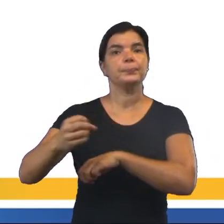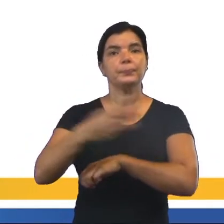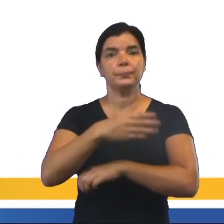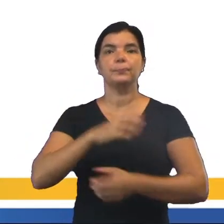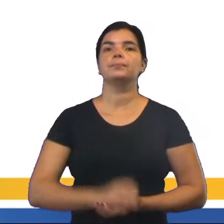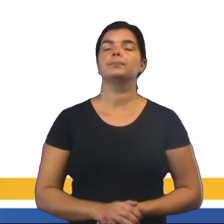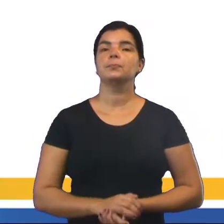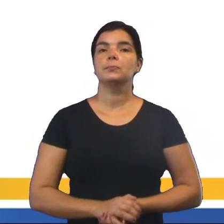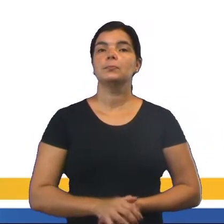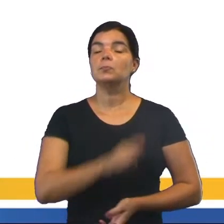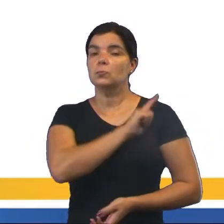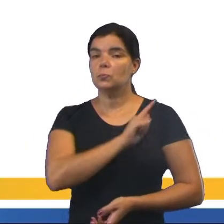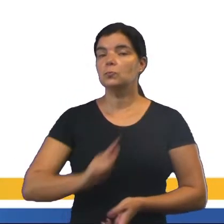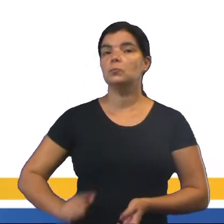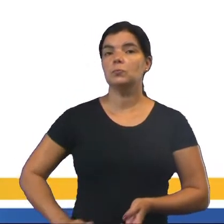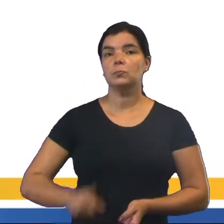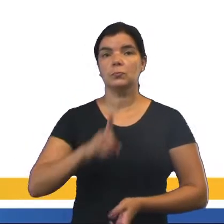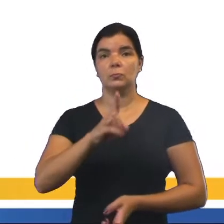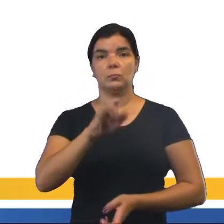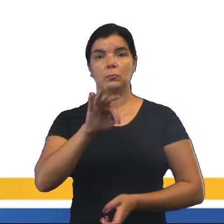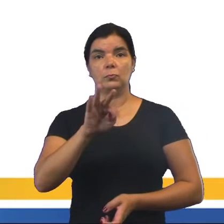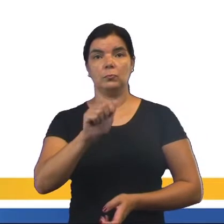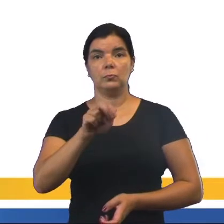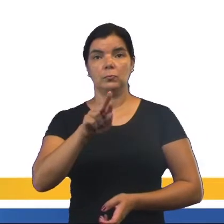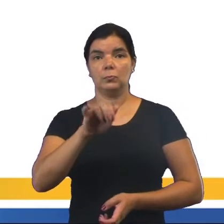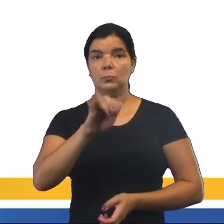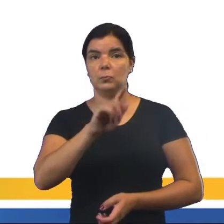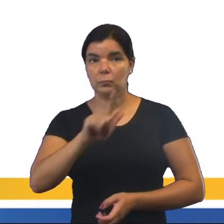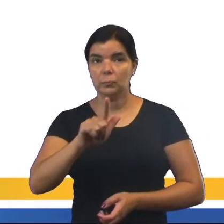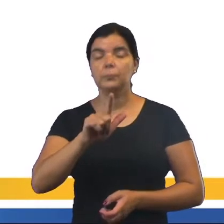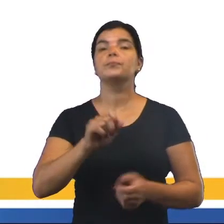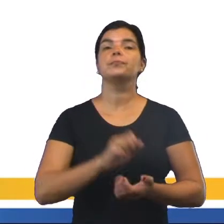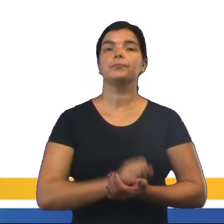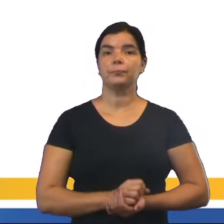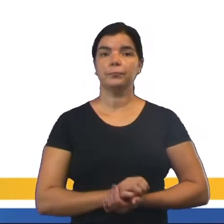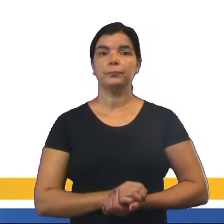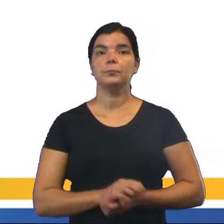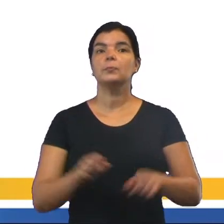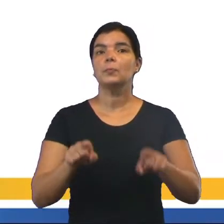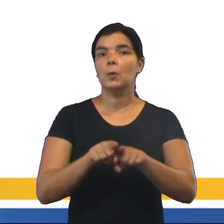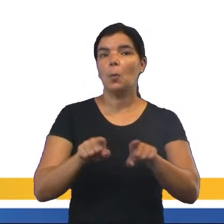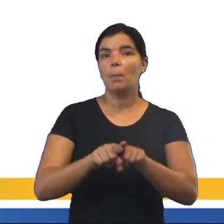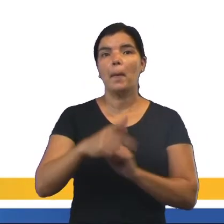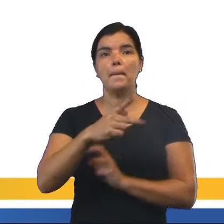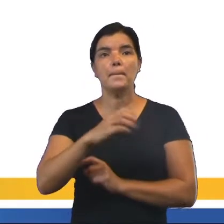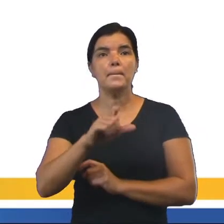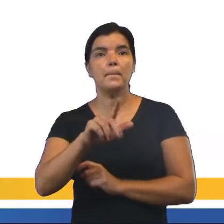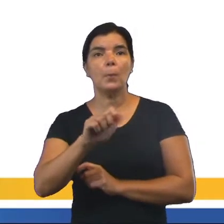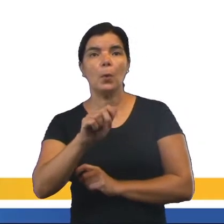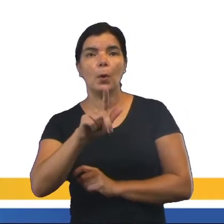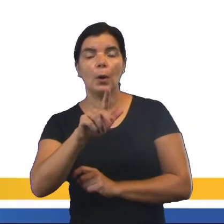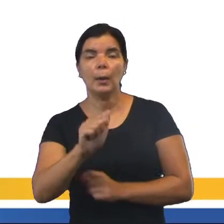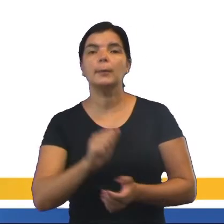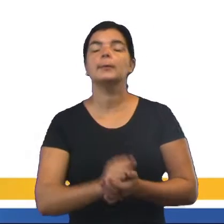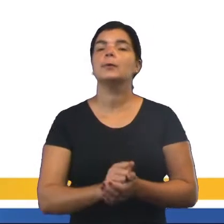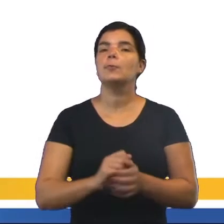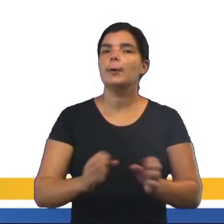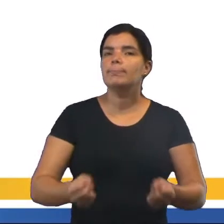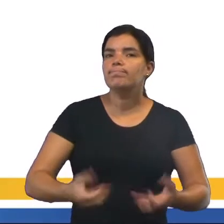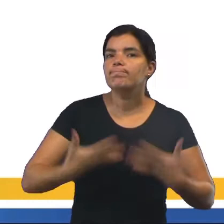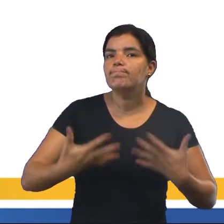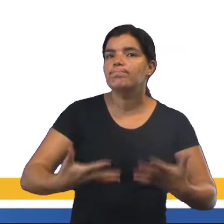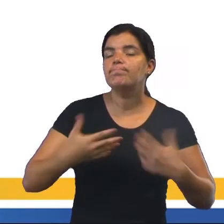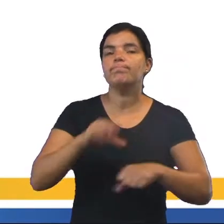Novo. Essa Constituição ela é também conhecida como polaca, porque ela foi inspirada